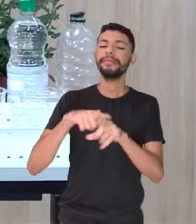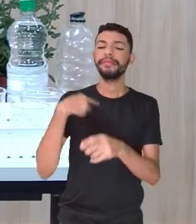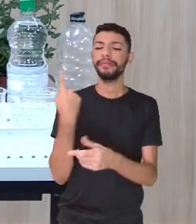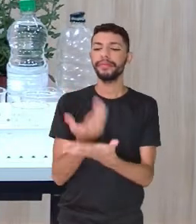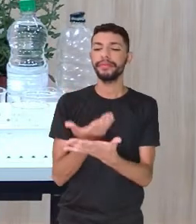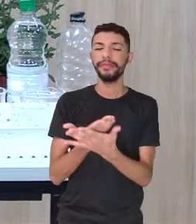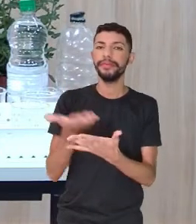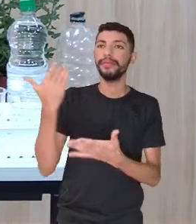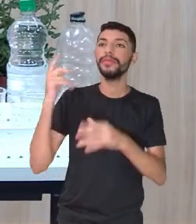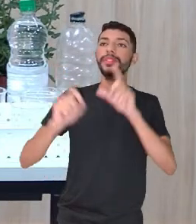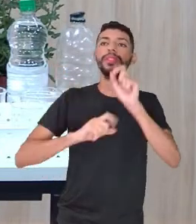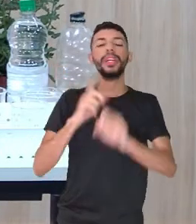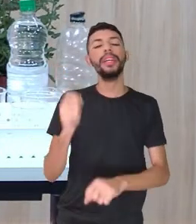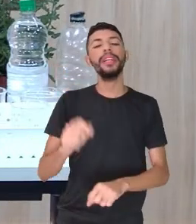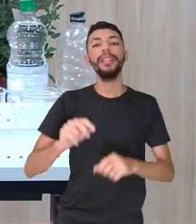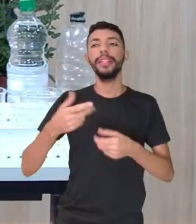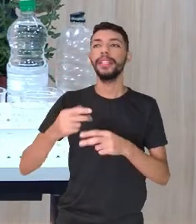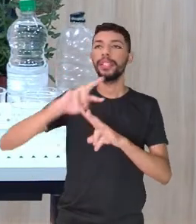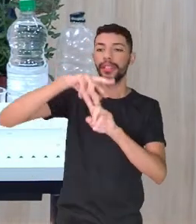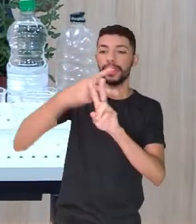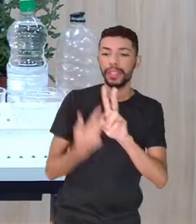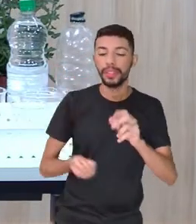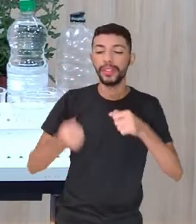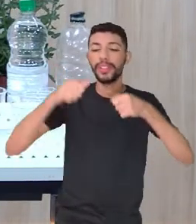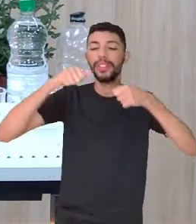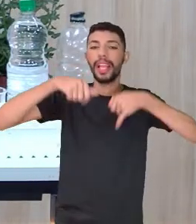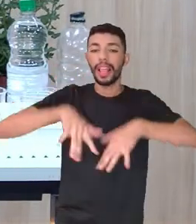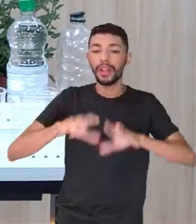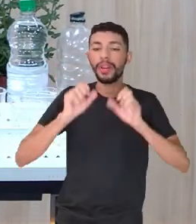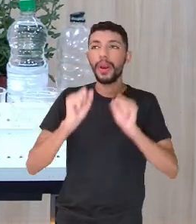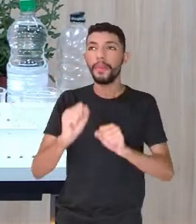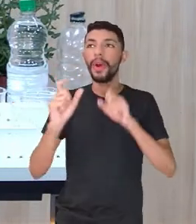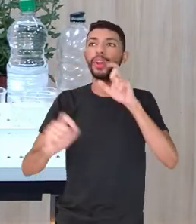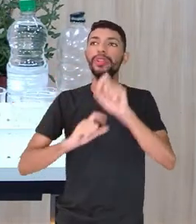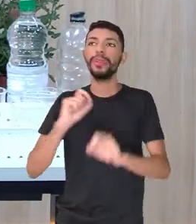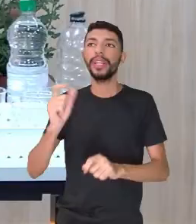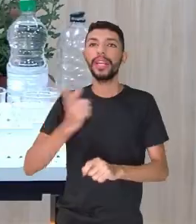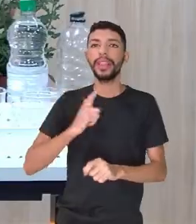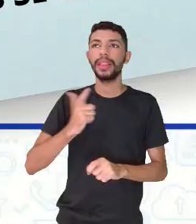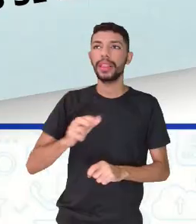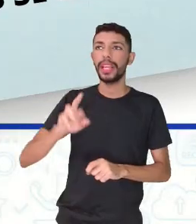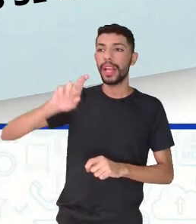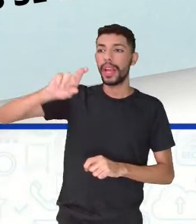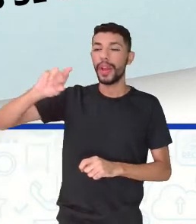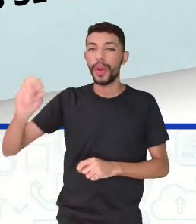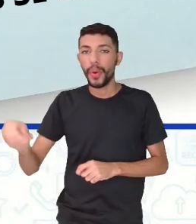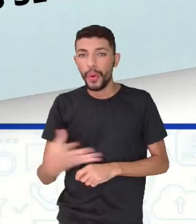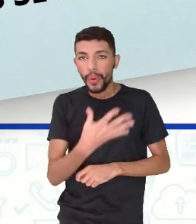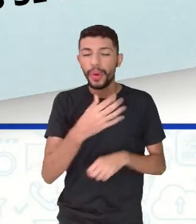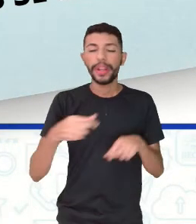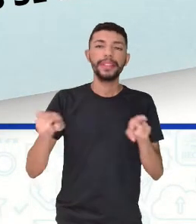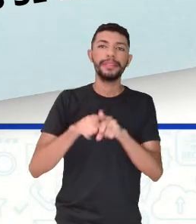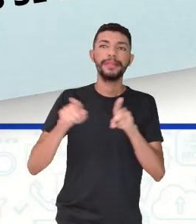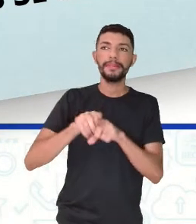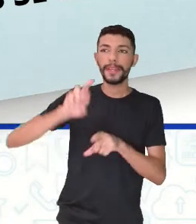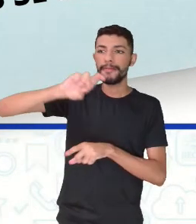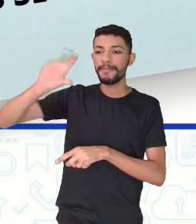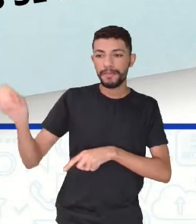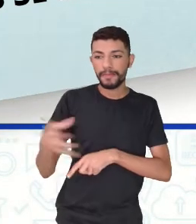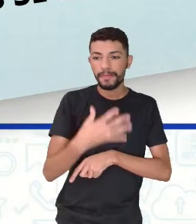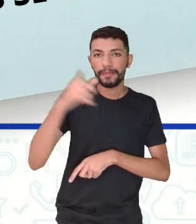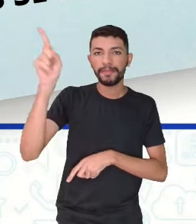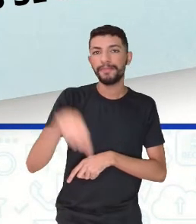os recursos naturais eles podem ser classificados como renováveis e não renováveis. E aí a gente vê aí a importância